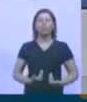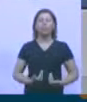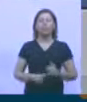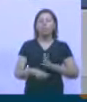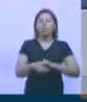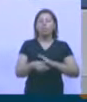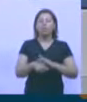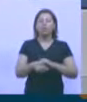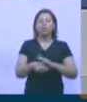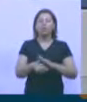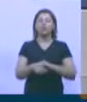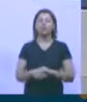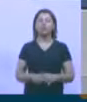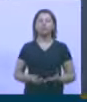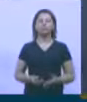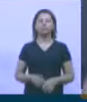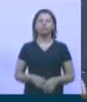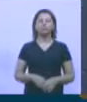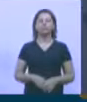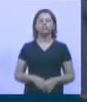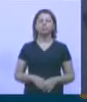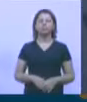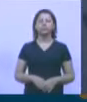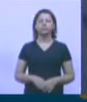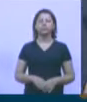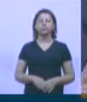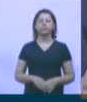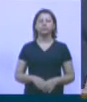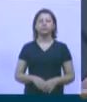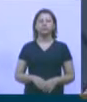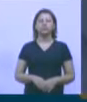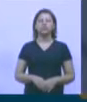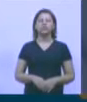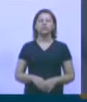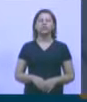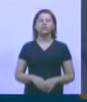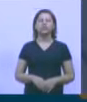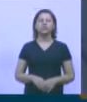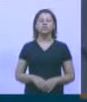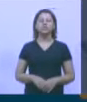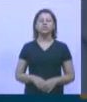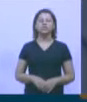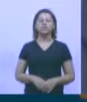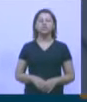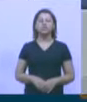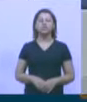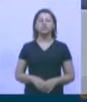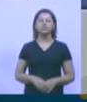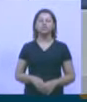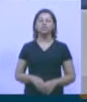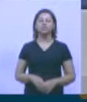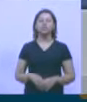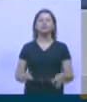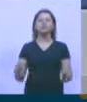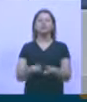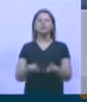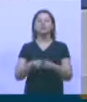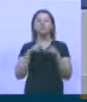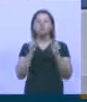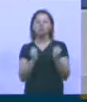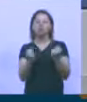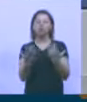teve tifo. It could be an emotional reason he's afraid of the exams. Também pode ser uma razão emocional, a pessoa,